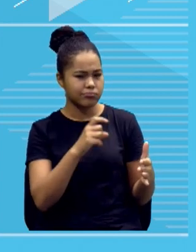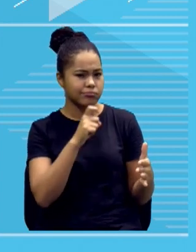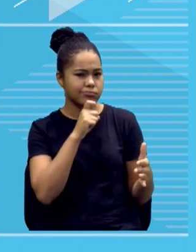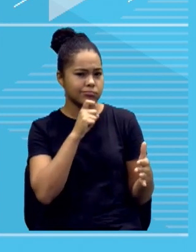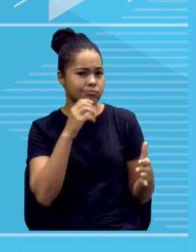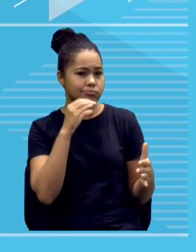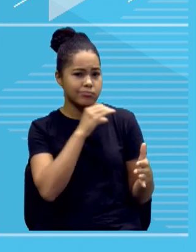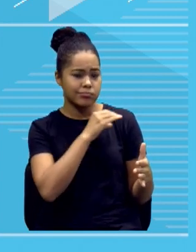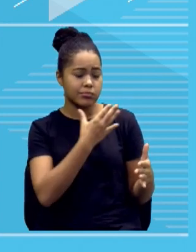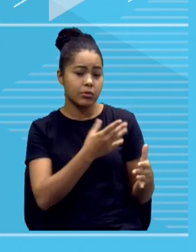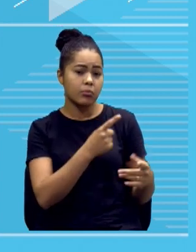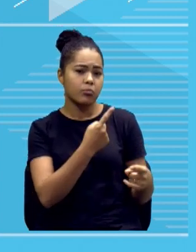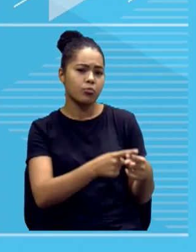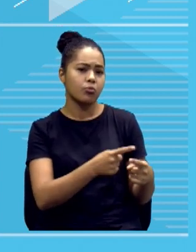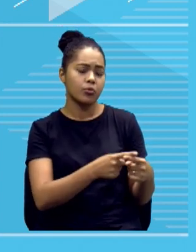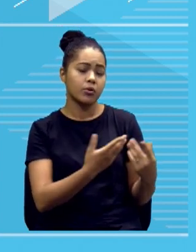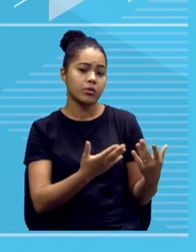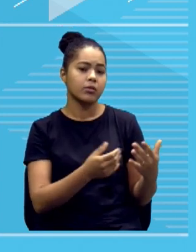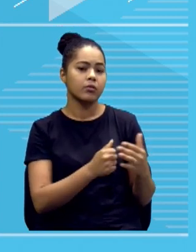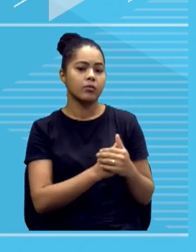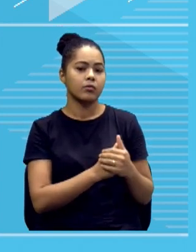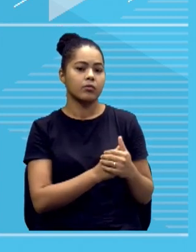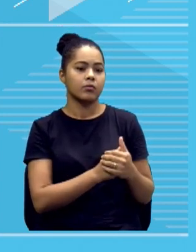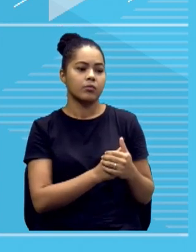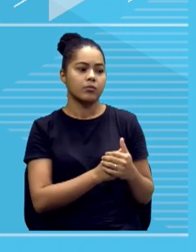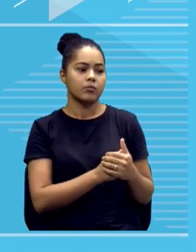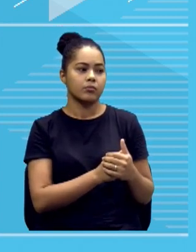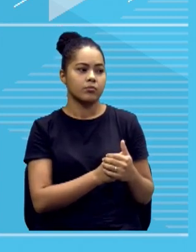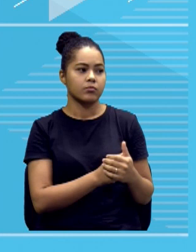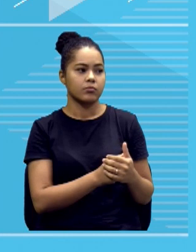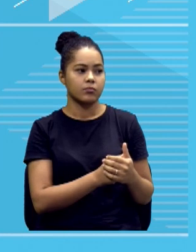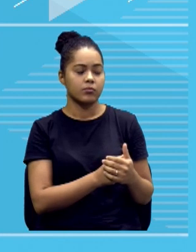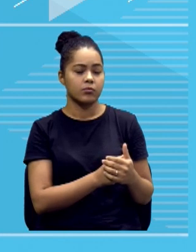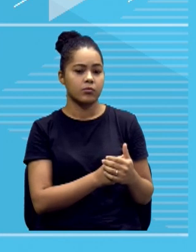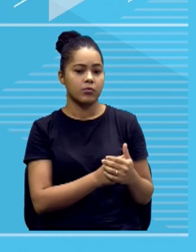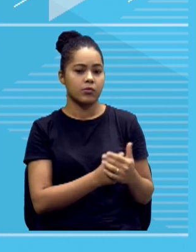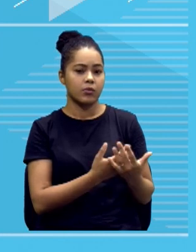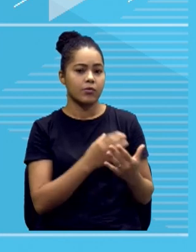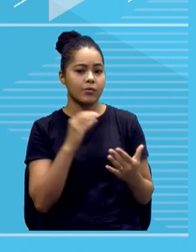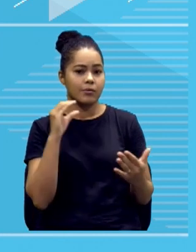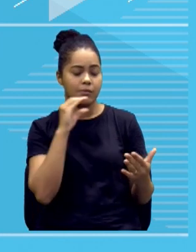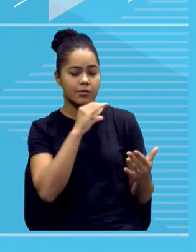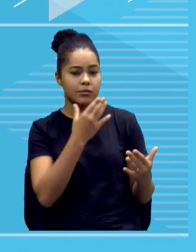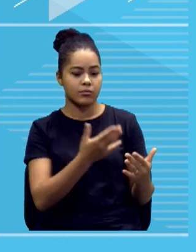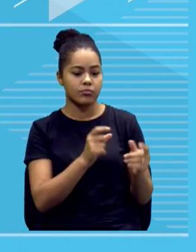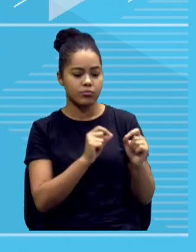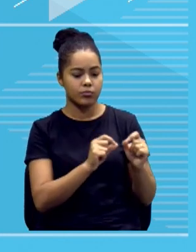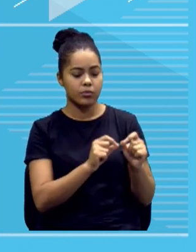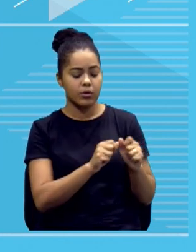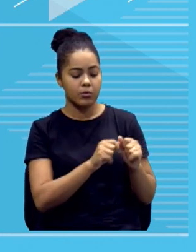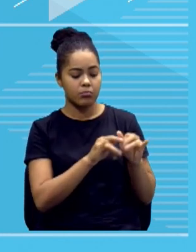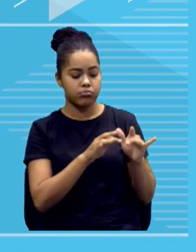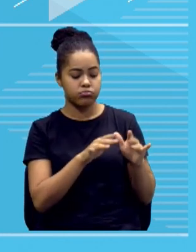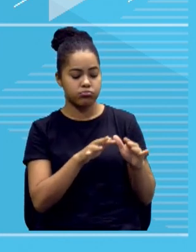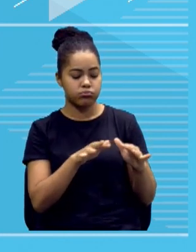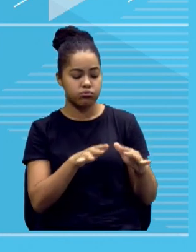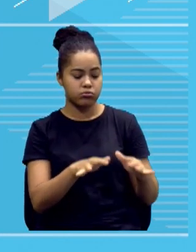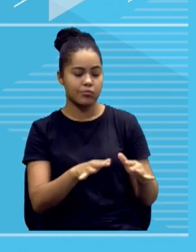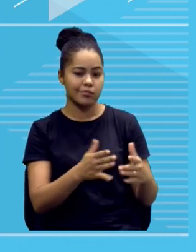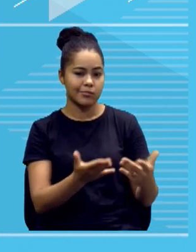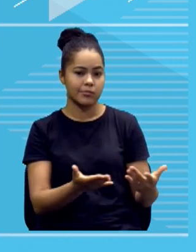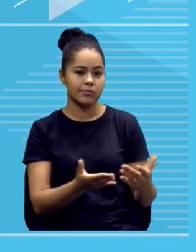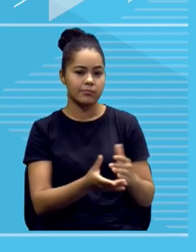ele está dissipando em forma de calor uma corrente elétrica que entrou naquele sistema. Então ele está